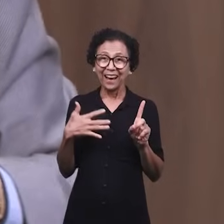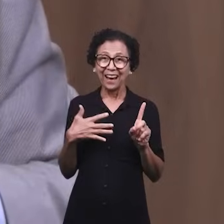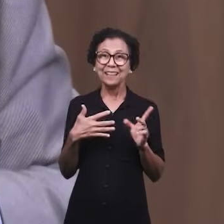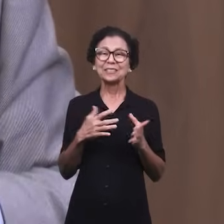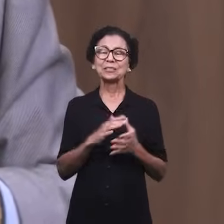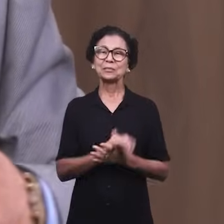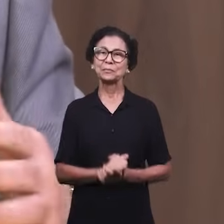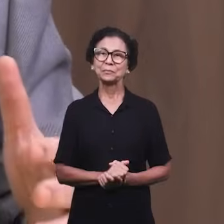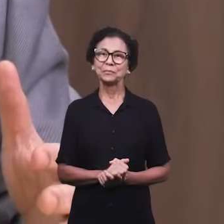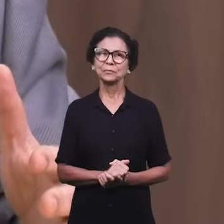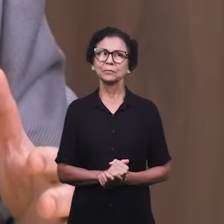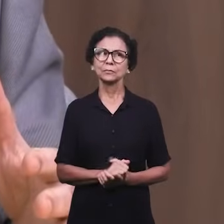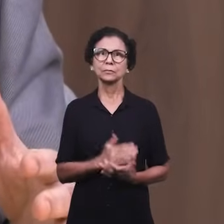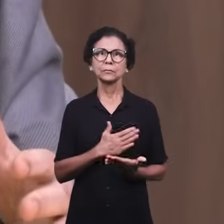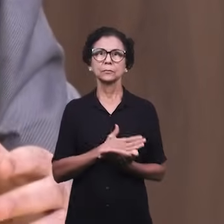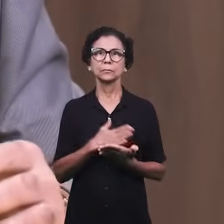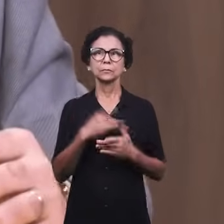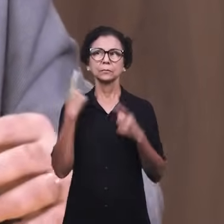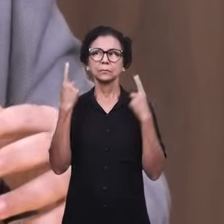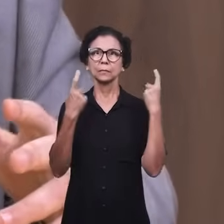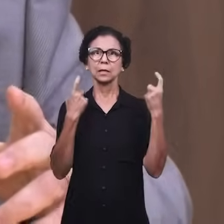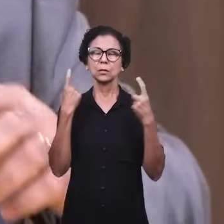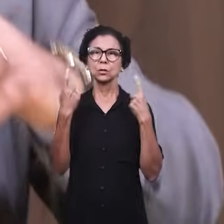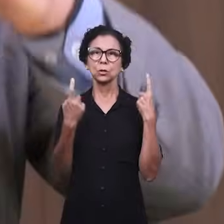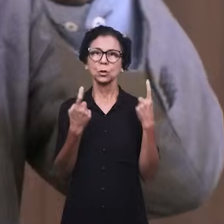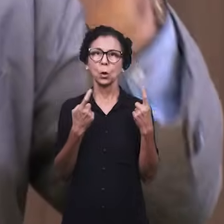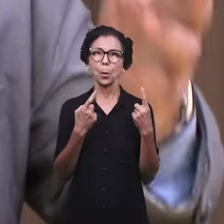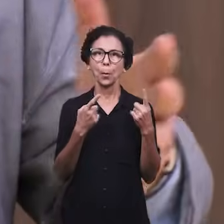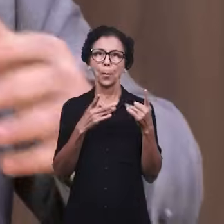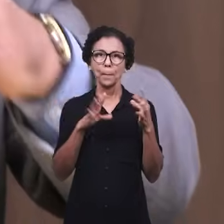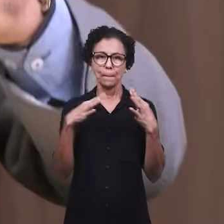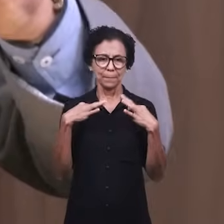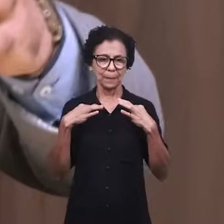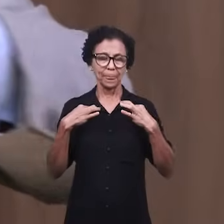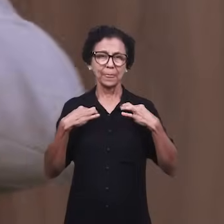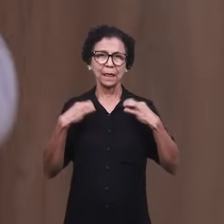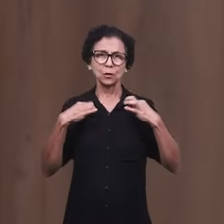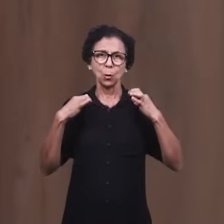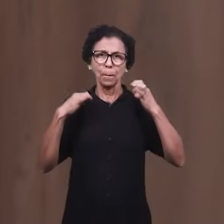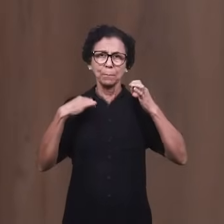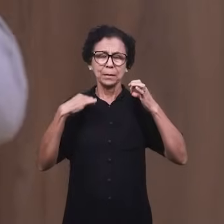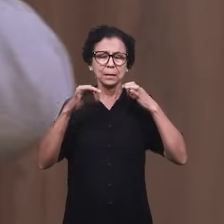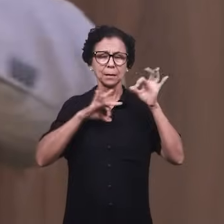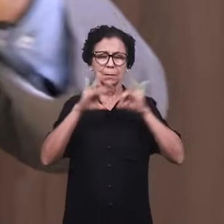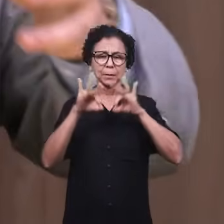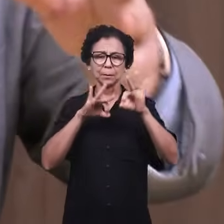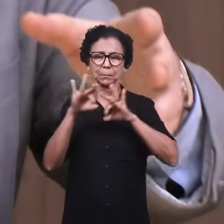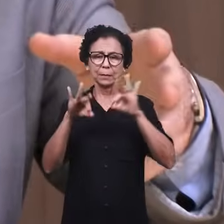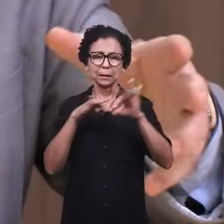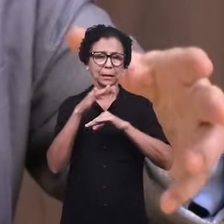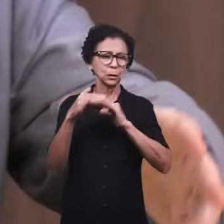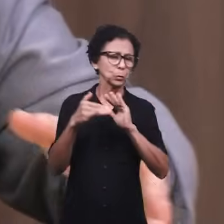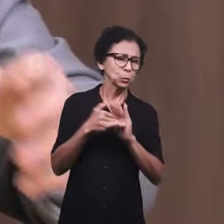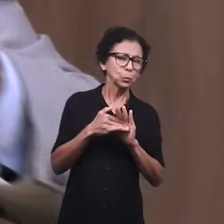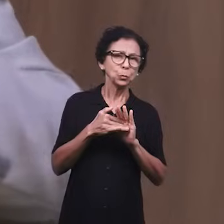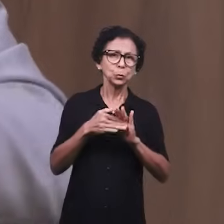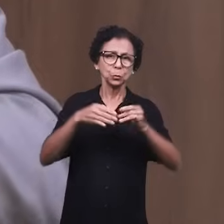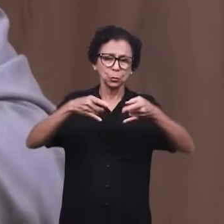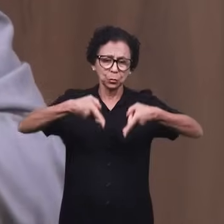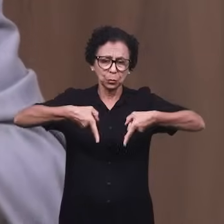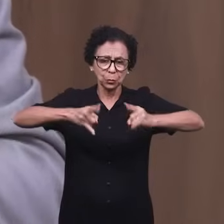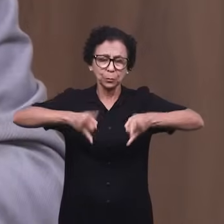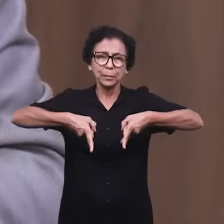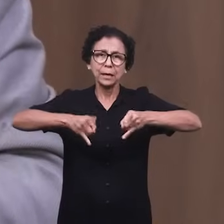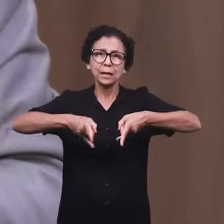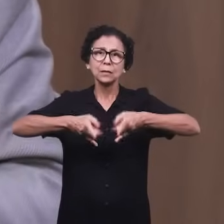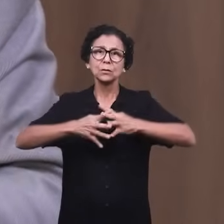a muitas preocupações do enxoval todo mundo se preocupa a roupinha do neném como é que vai ser o berço aquela